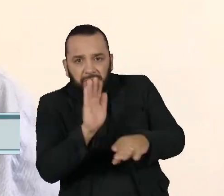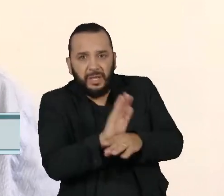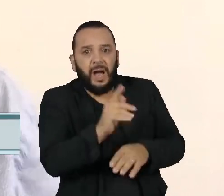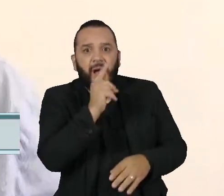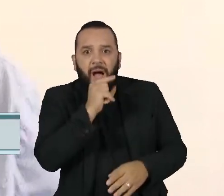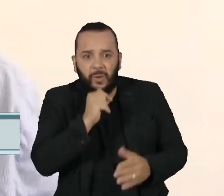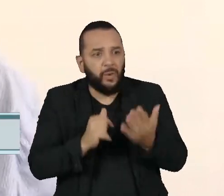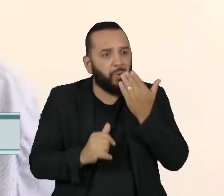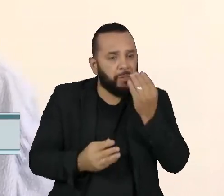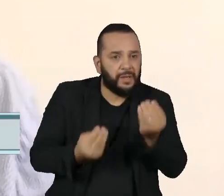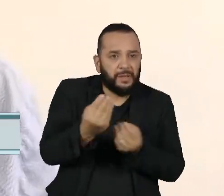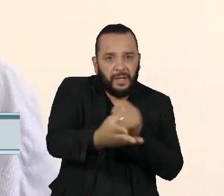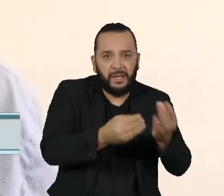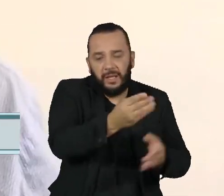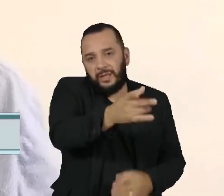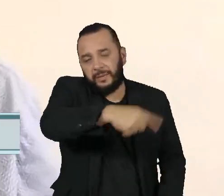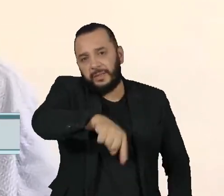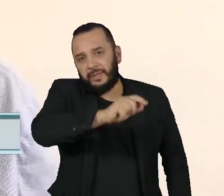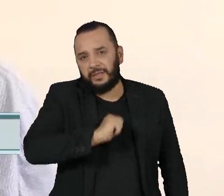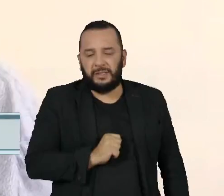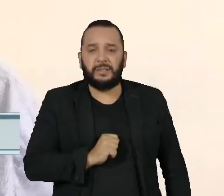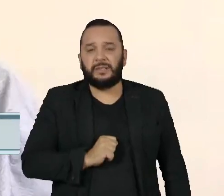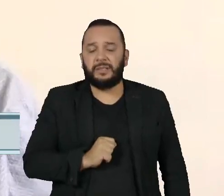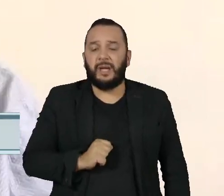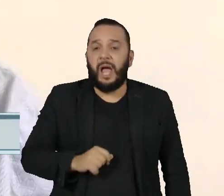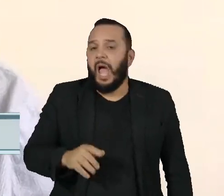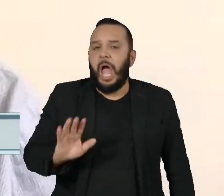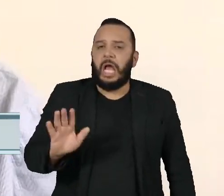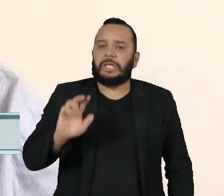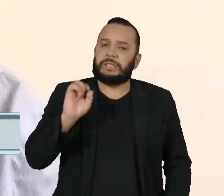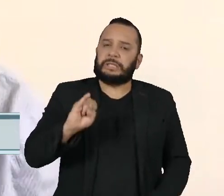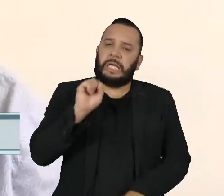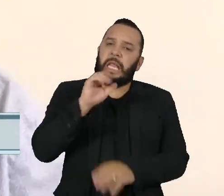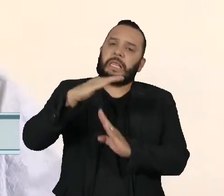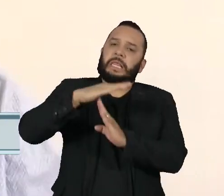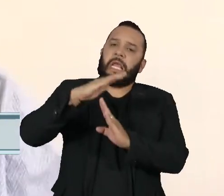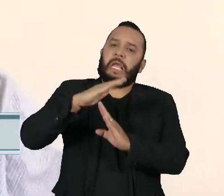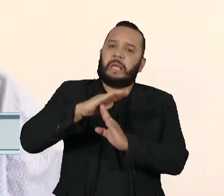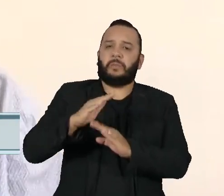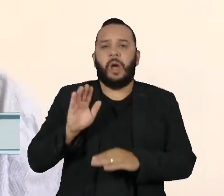argumento razoável o fato de que isso, de uma maneira ou de outra, iria beneficiar o adversário.